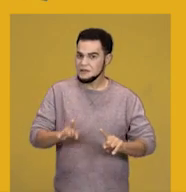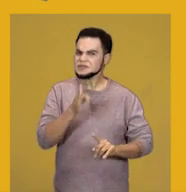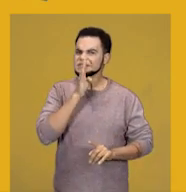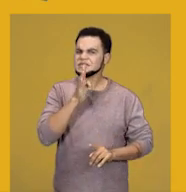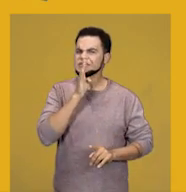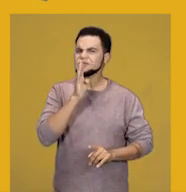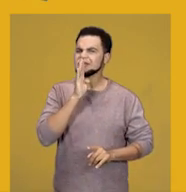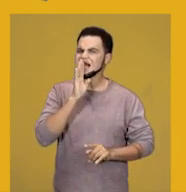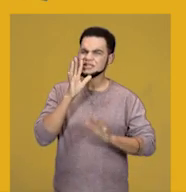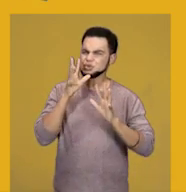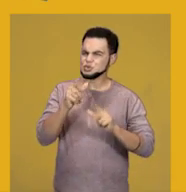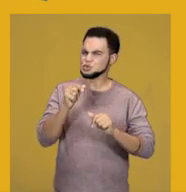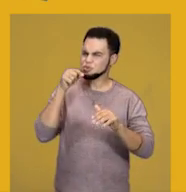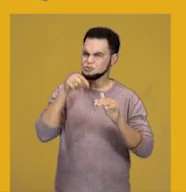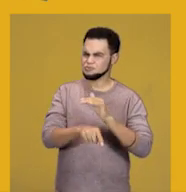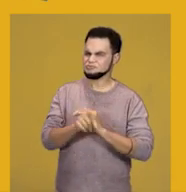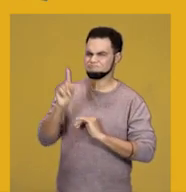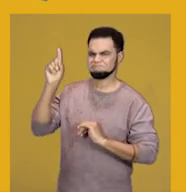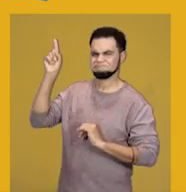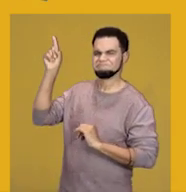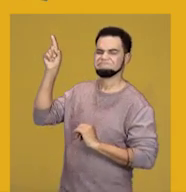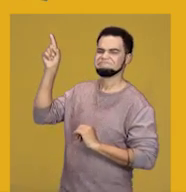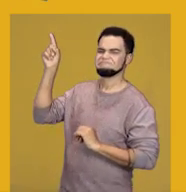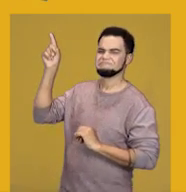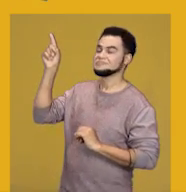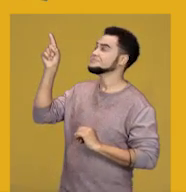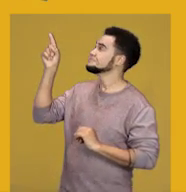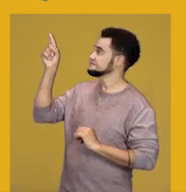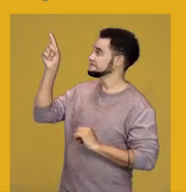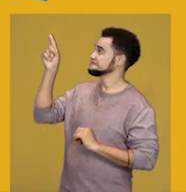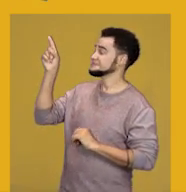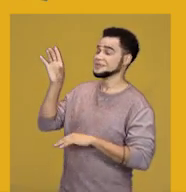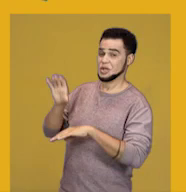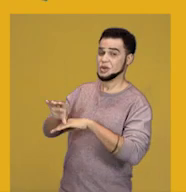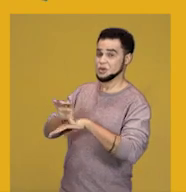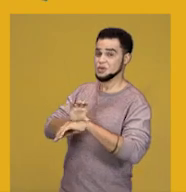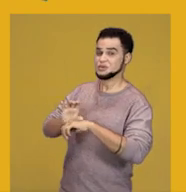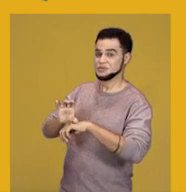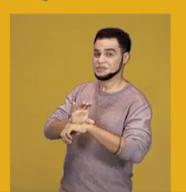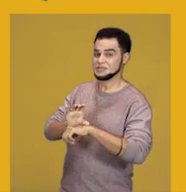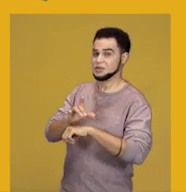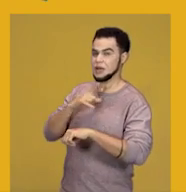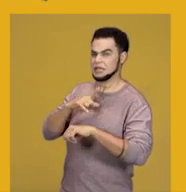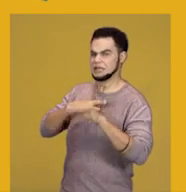dessa Constituição que rege as regras desse jogo?